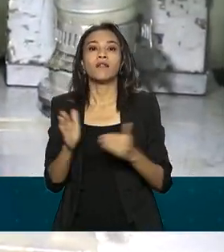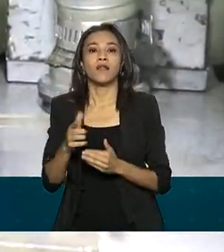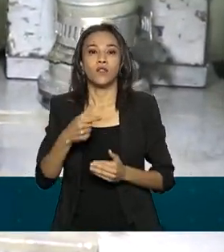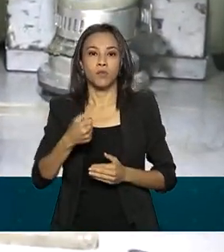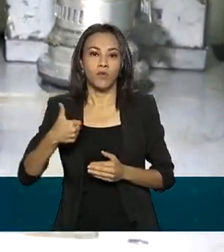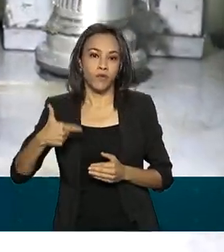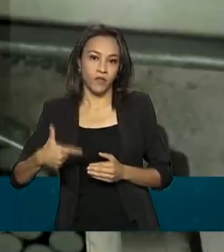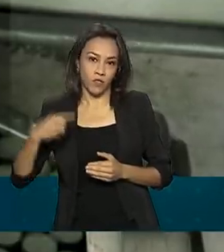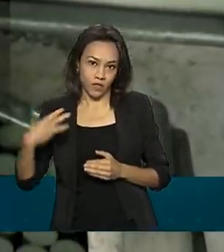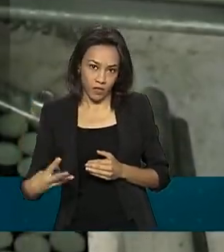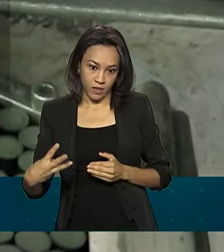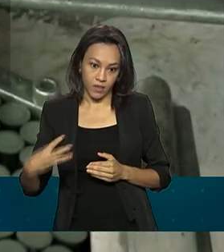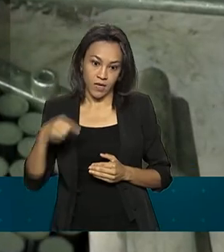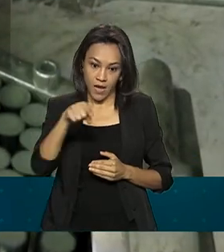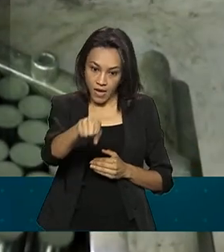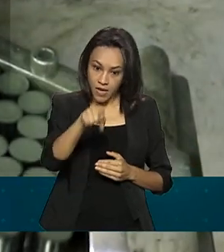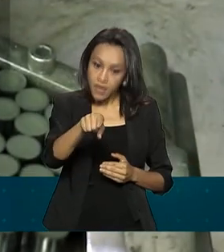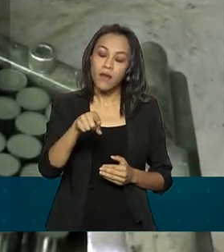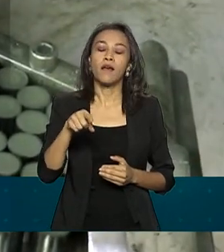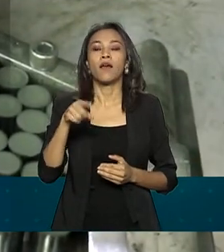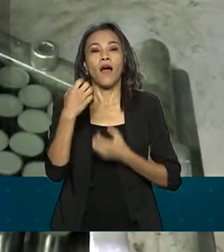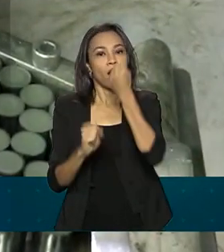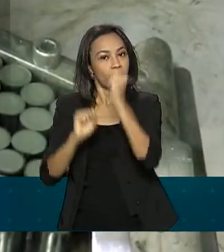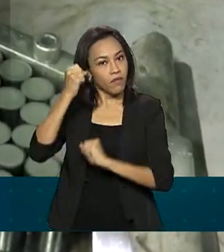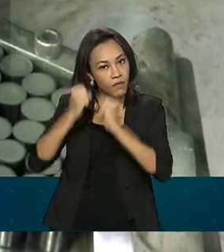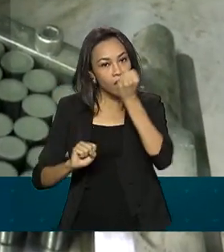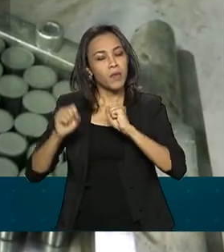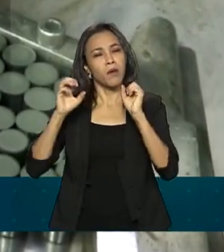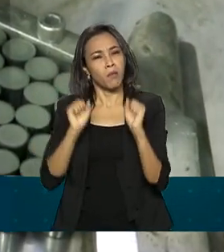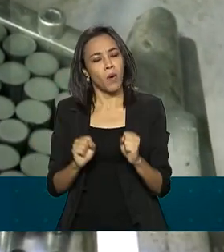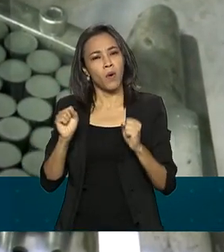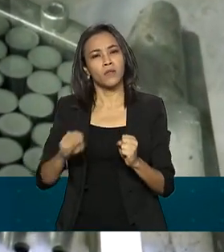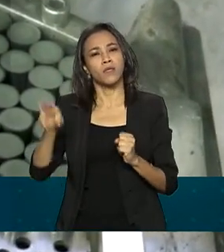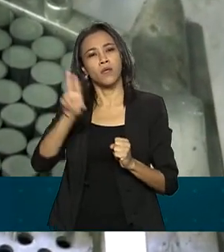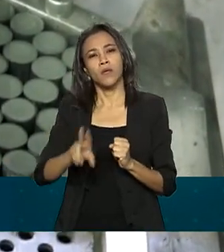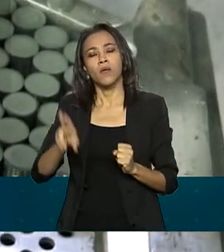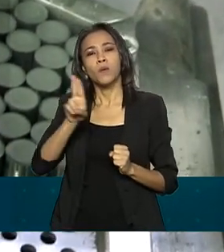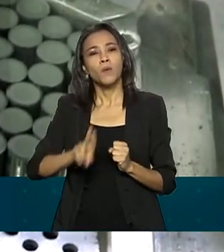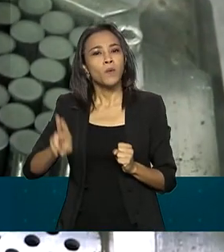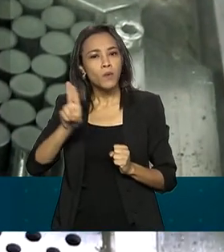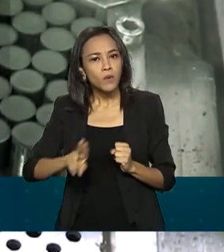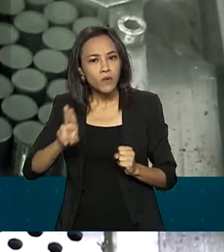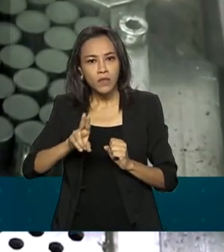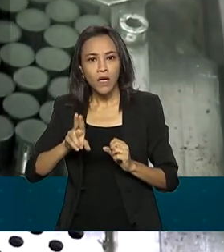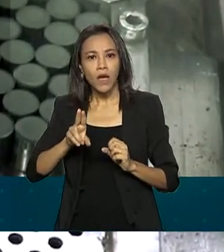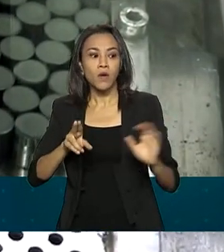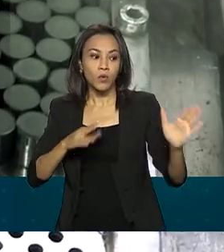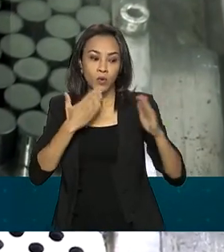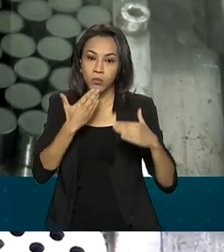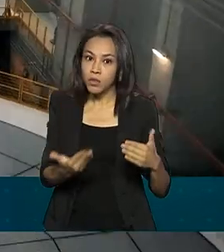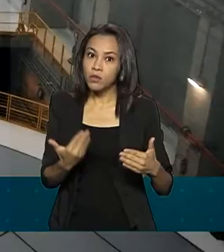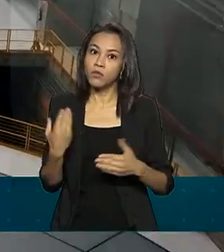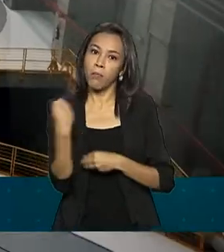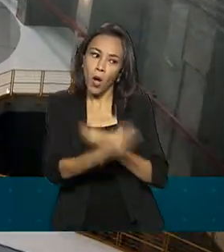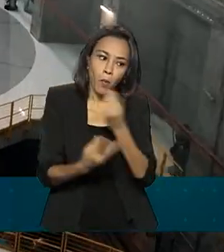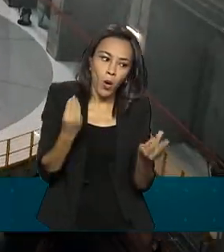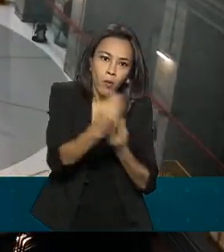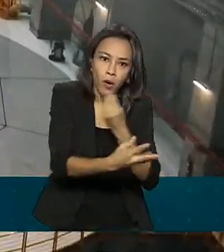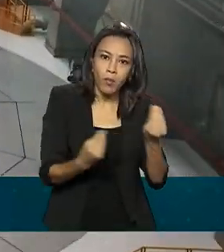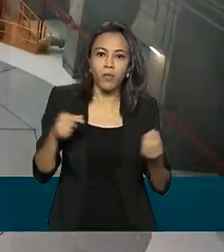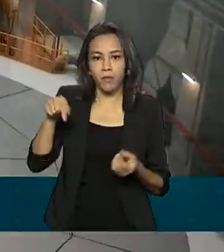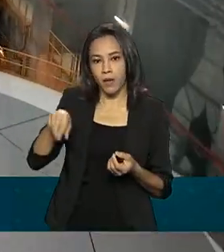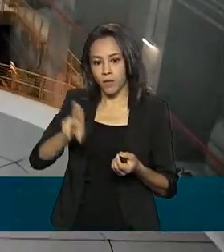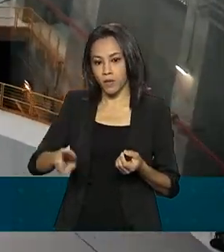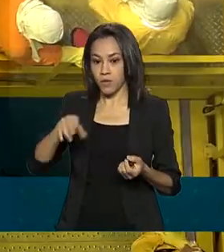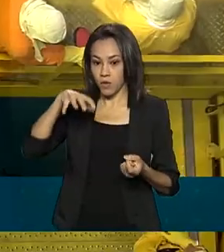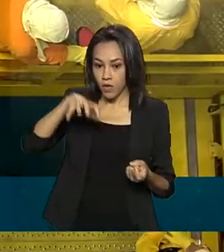a previsão é que a fábrica possa suprir uma futuro toda a demanda por urânio das usinas de Angra 1 e 2